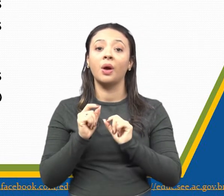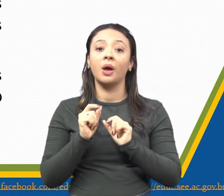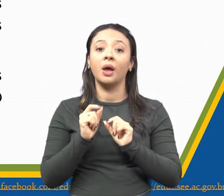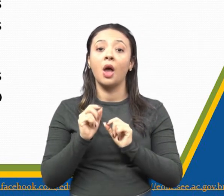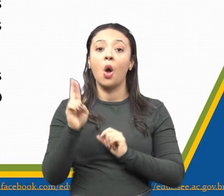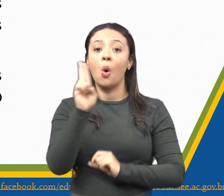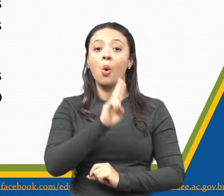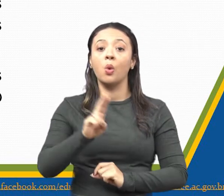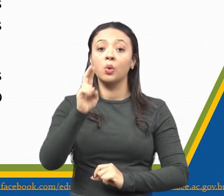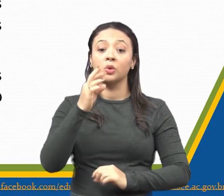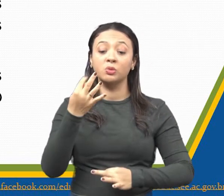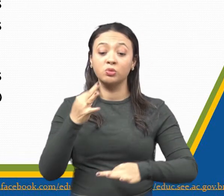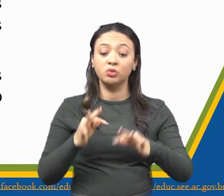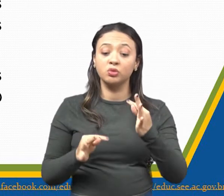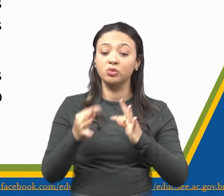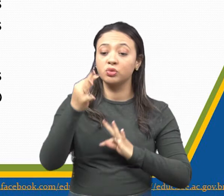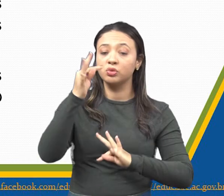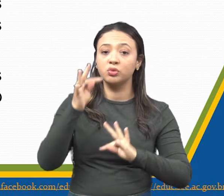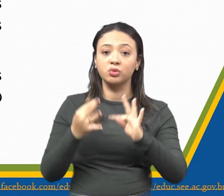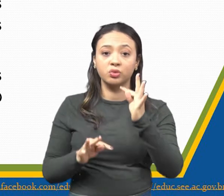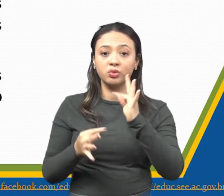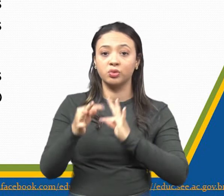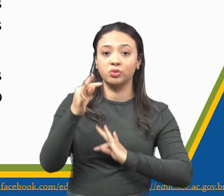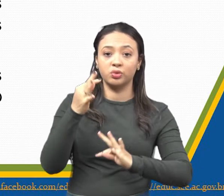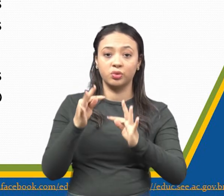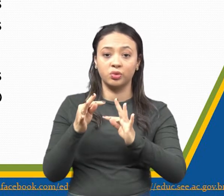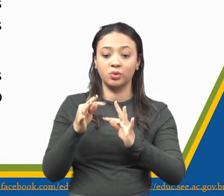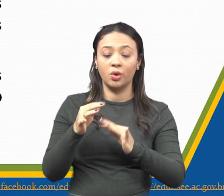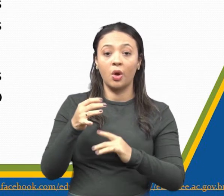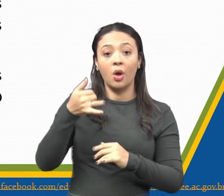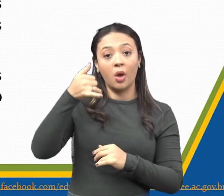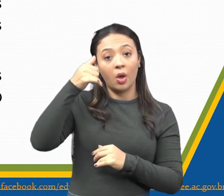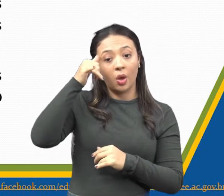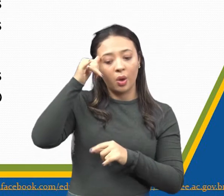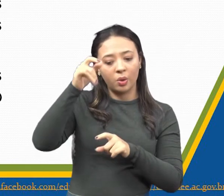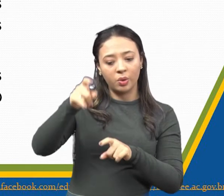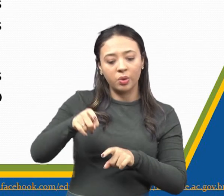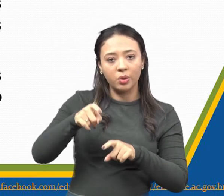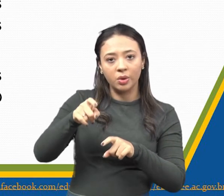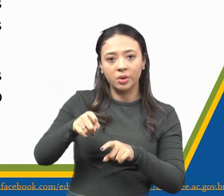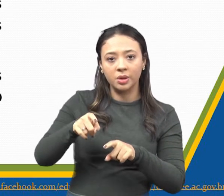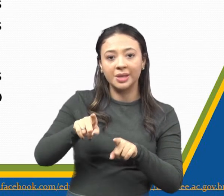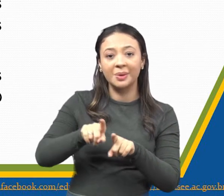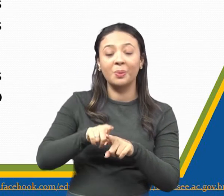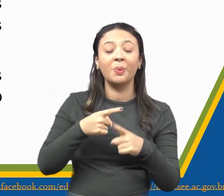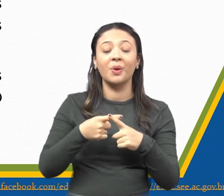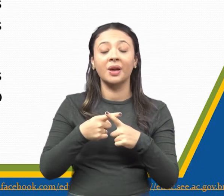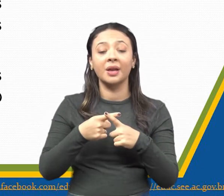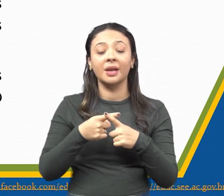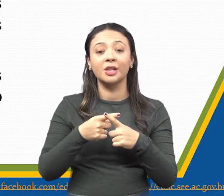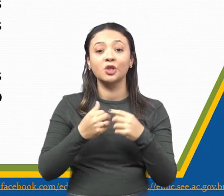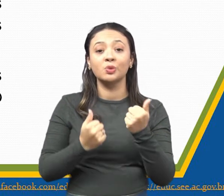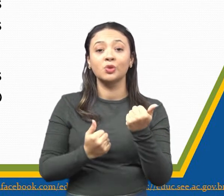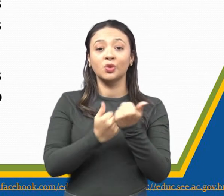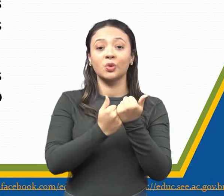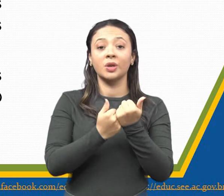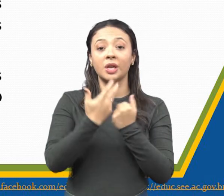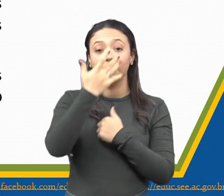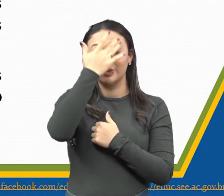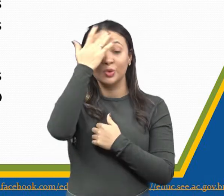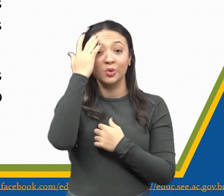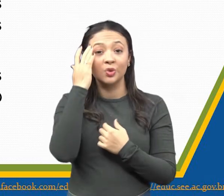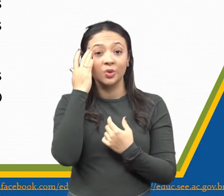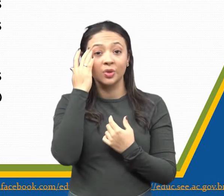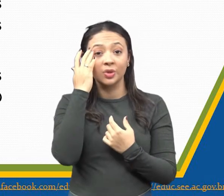nas atividades no meio agrário para substituir a mão de obra assalariada que sem trabalho migrou para as